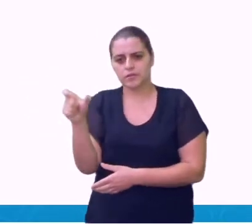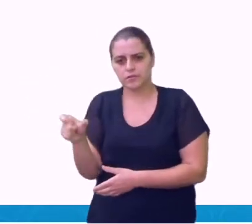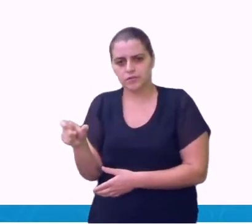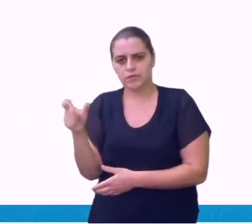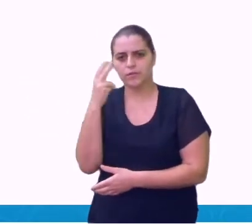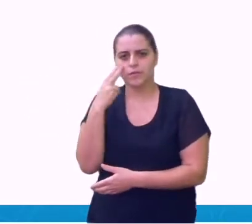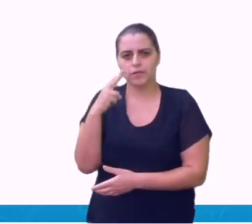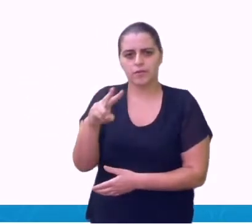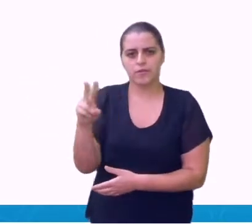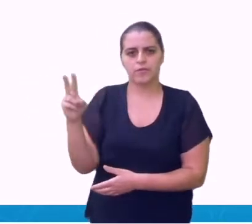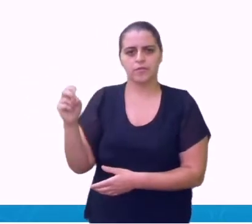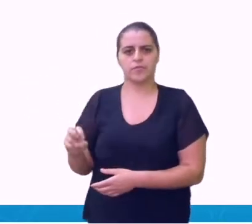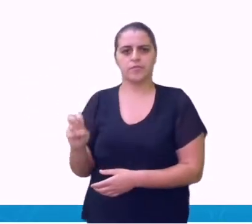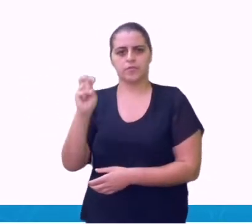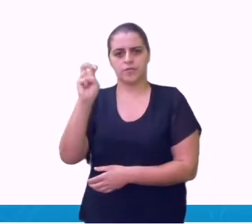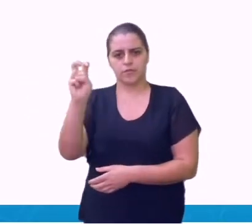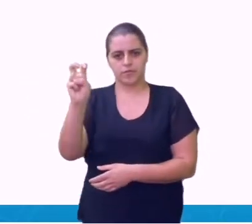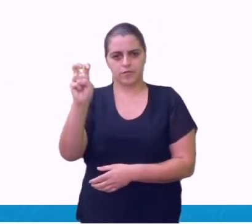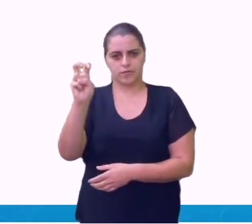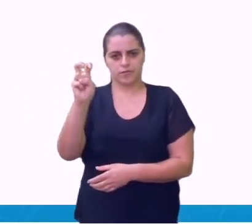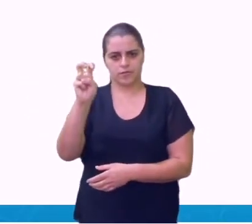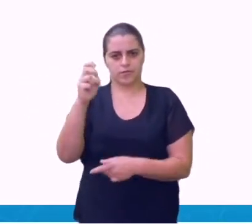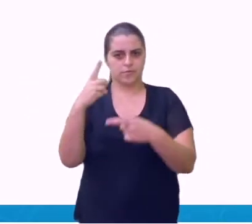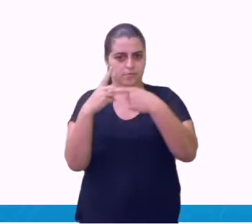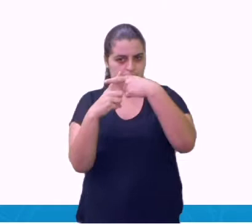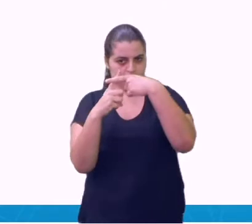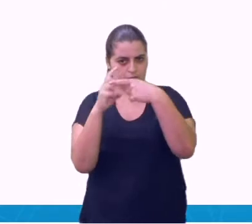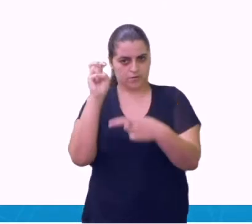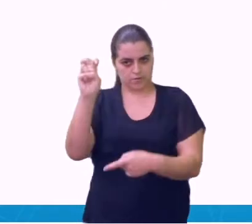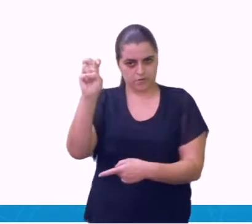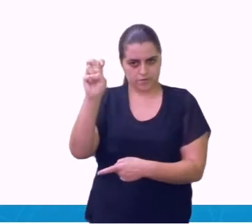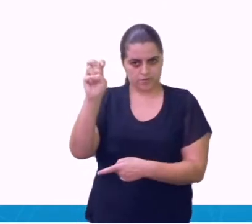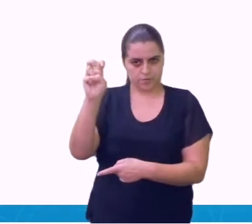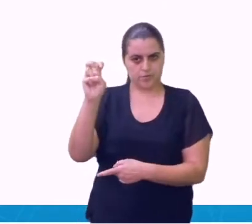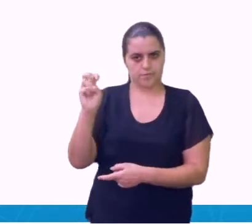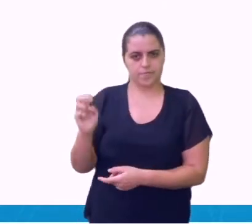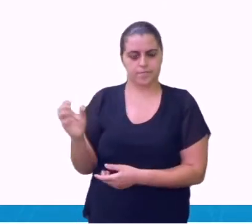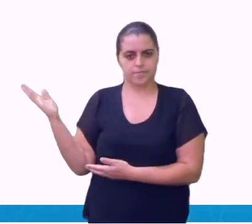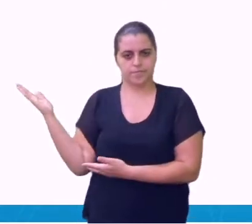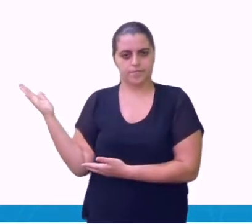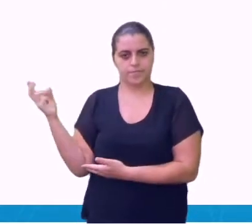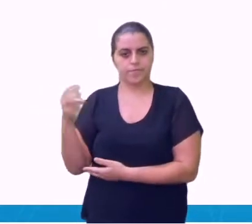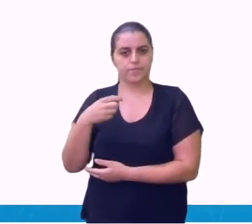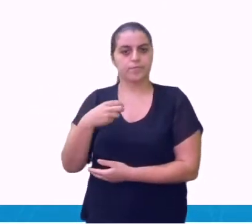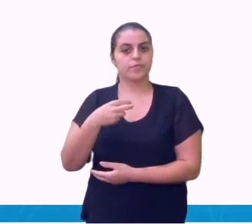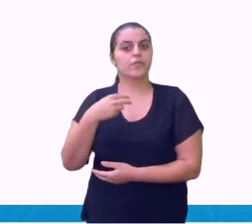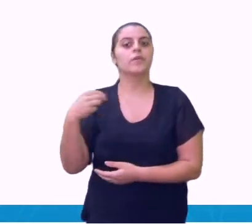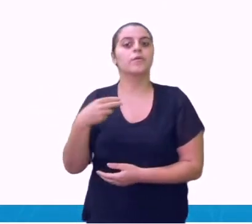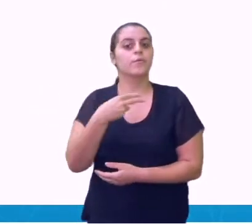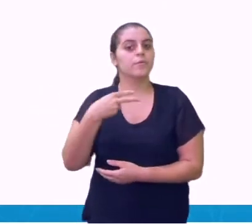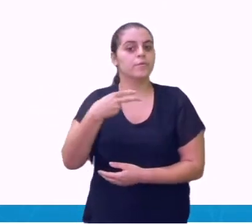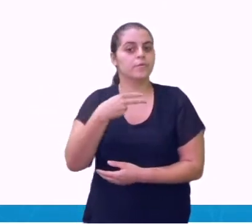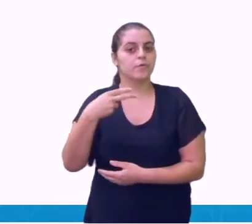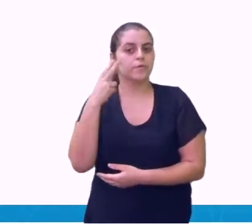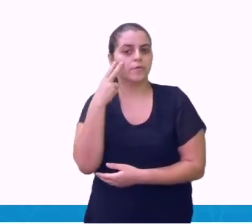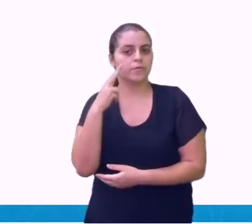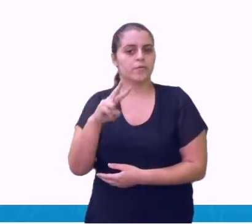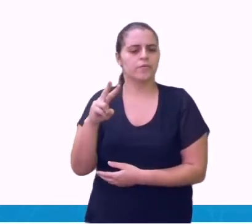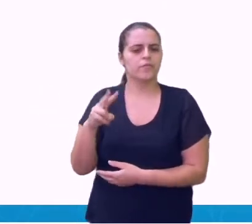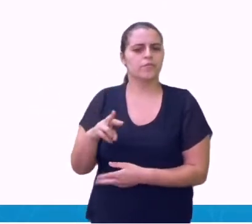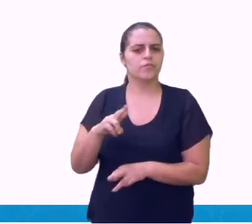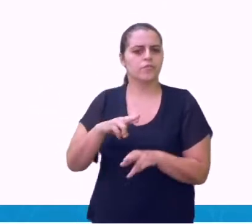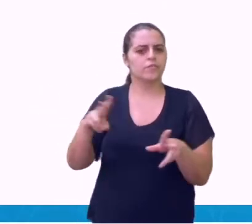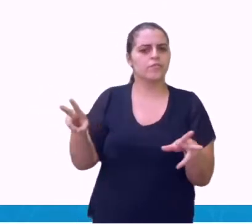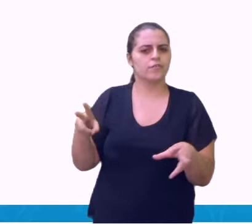gente. Por exemplo, 5 mais 5, que é igual. Então,